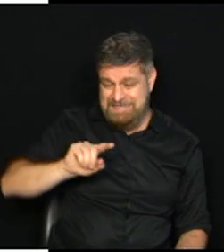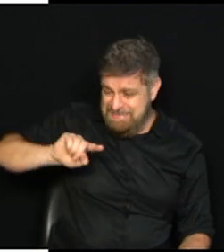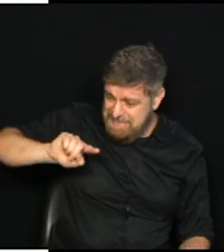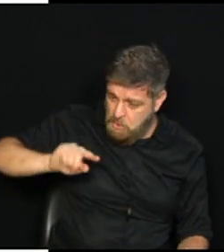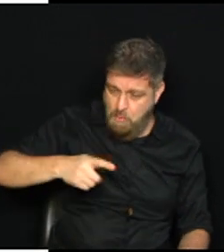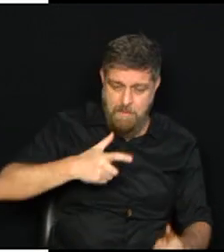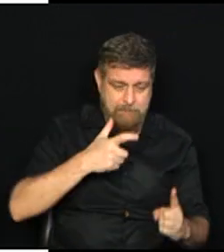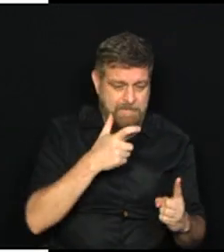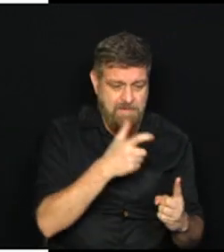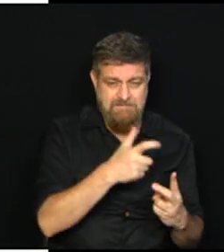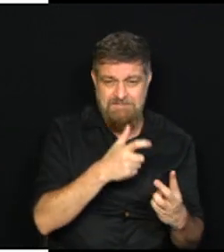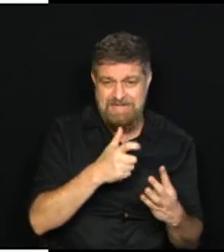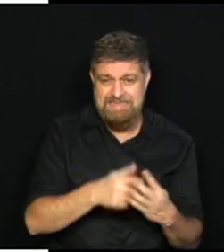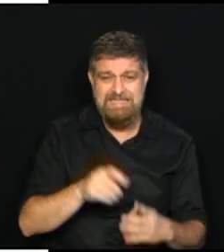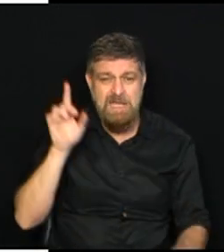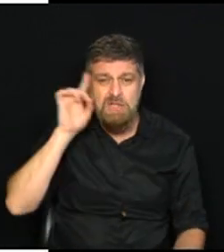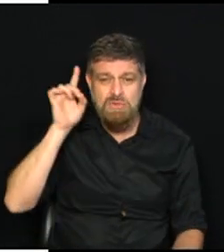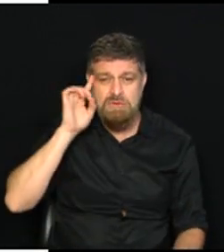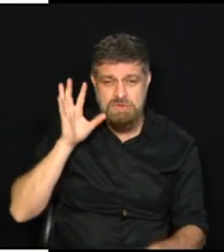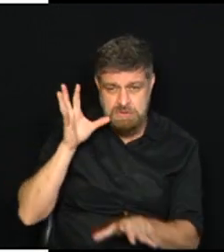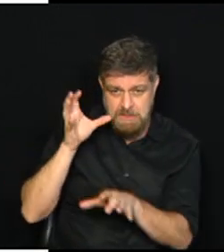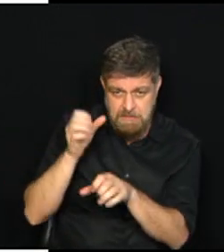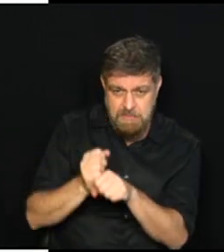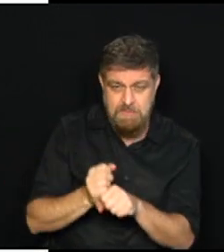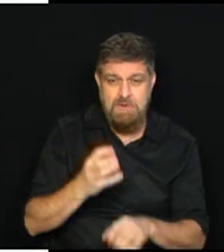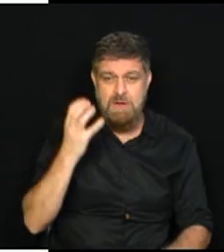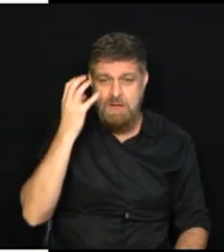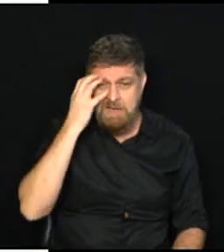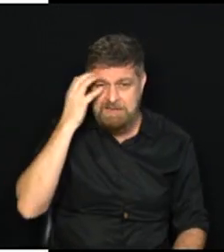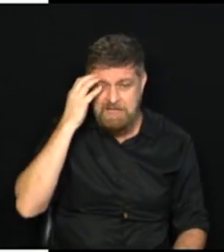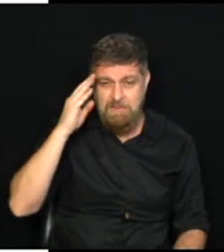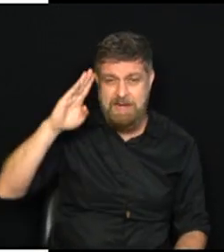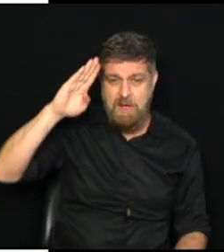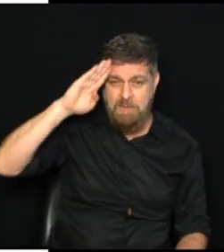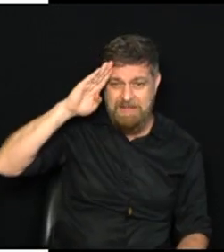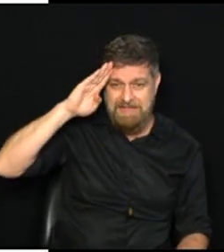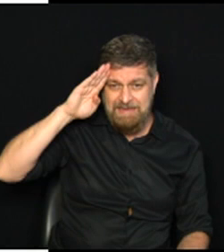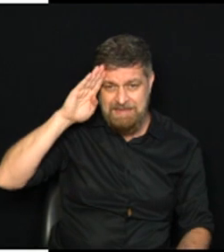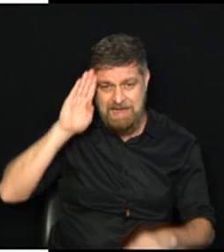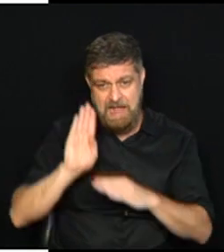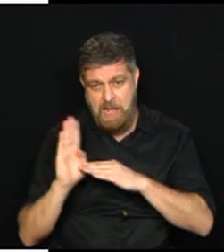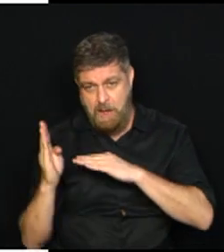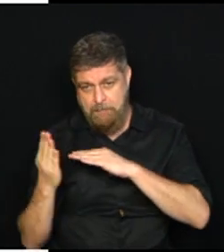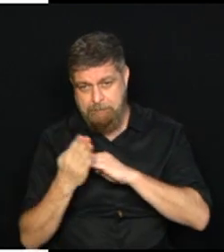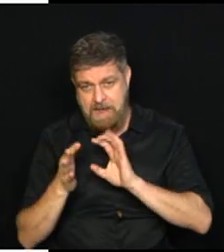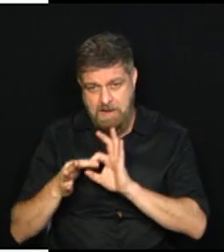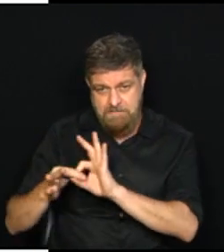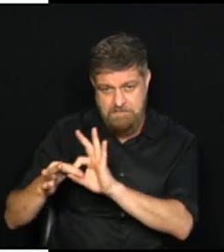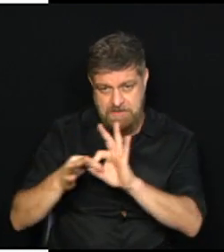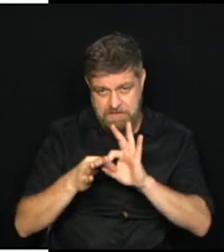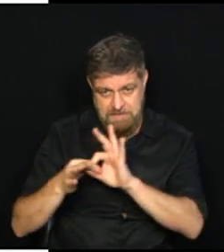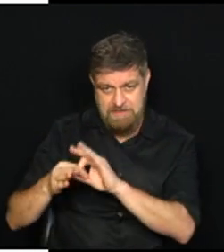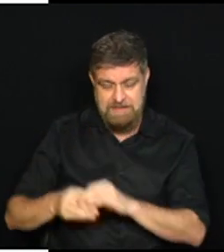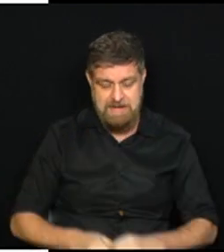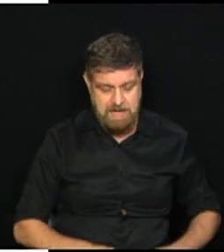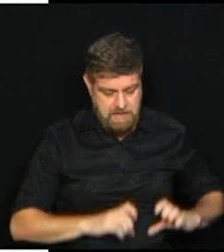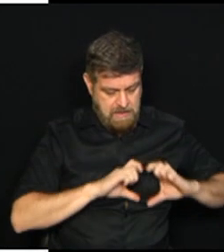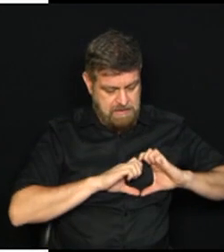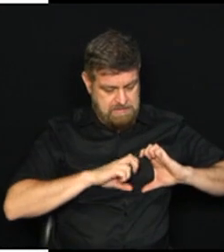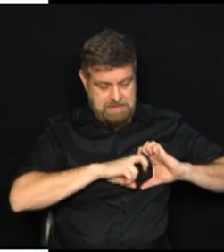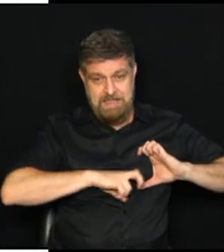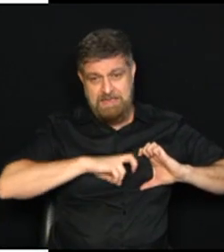Que foi o Centro de Vivência do Idoso Taquaral, o Círculo Militar, o CAI, que é na ED Noroeste, a Casa da Criança